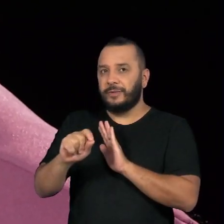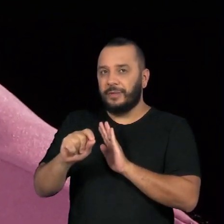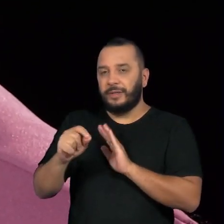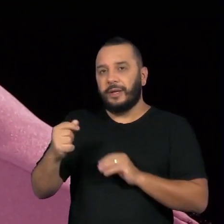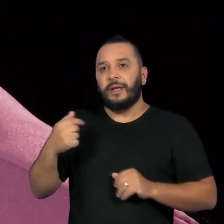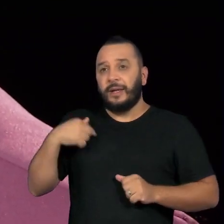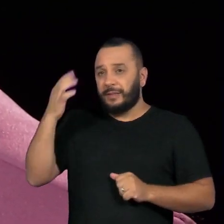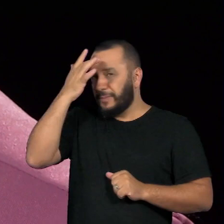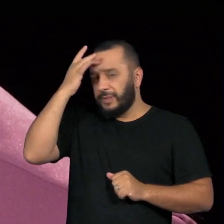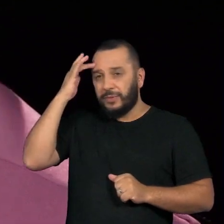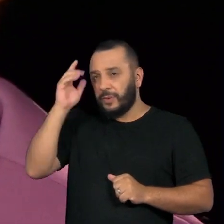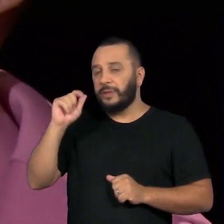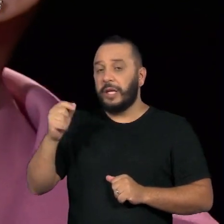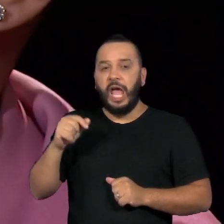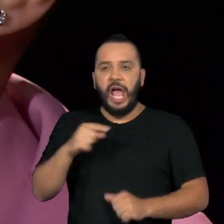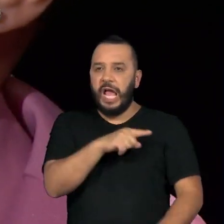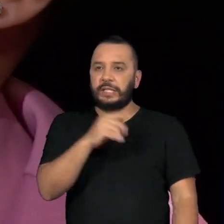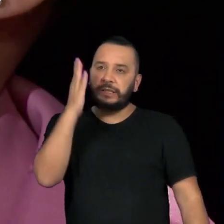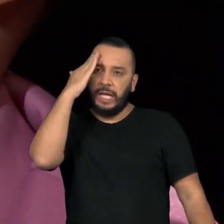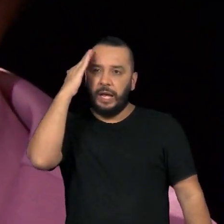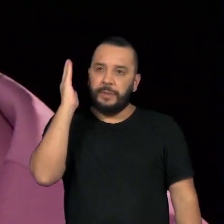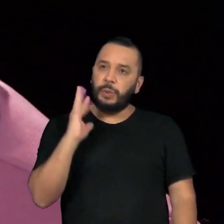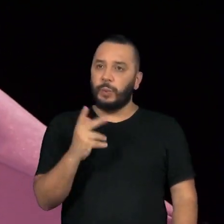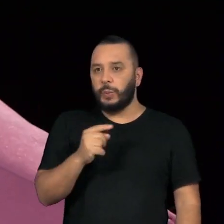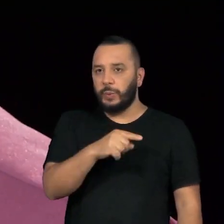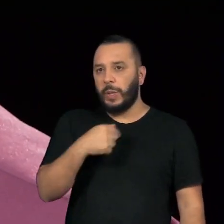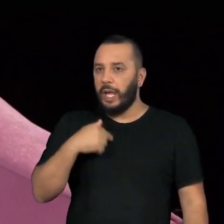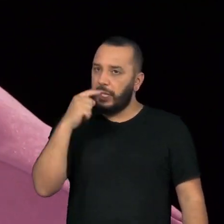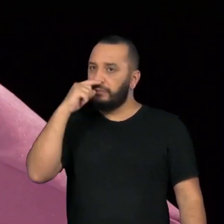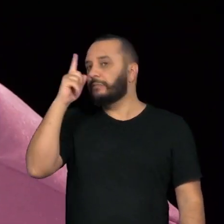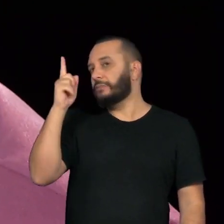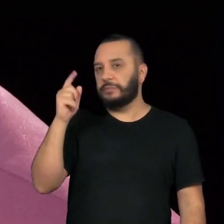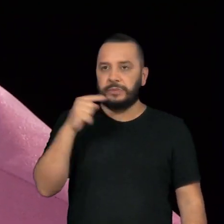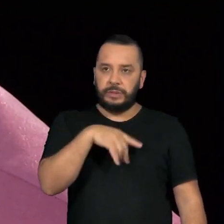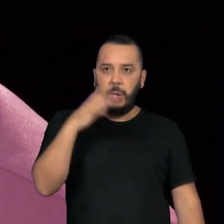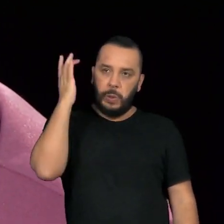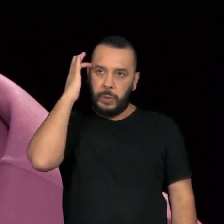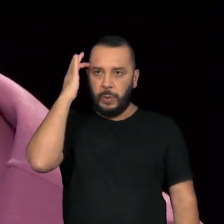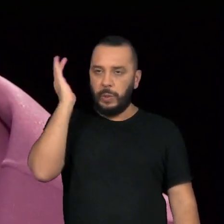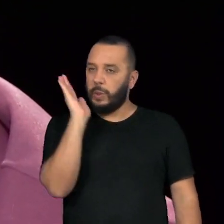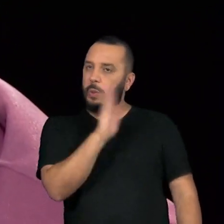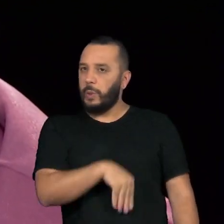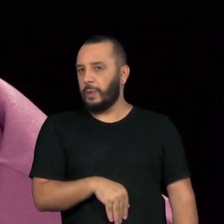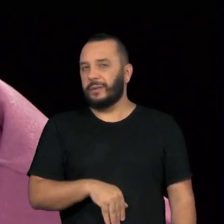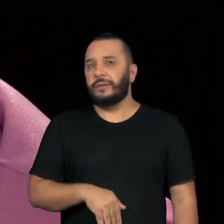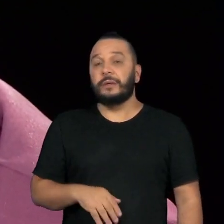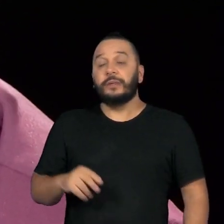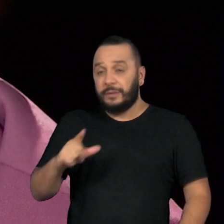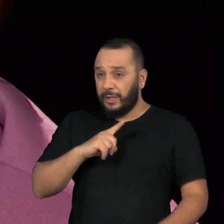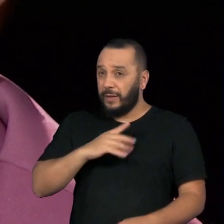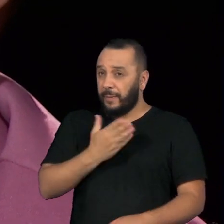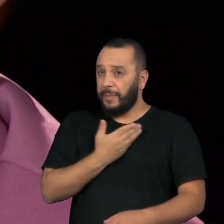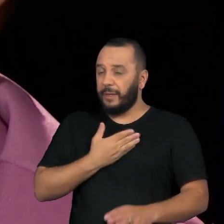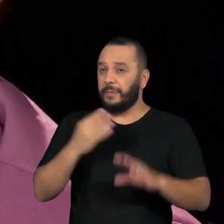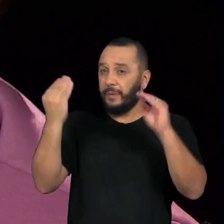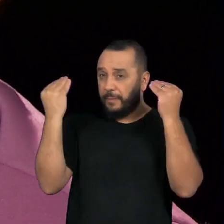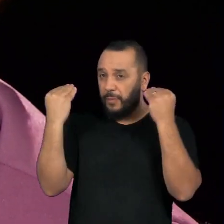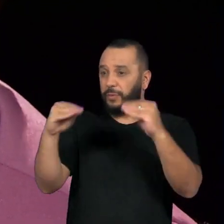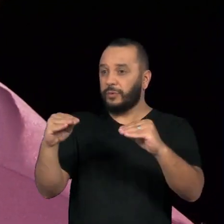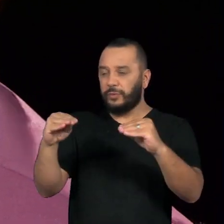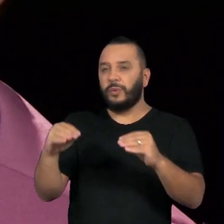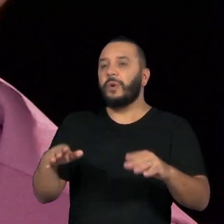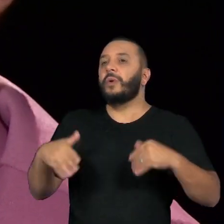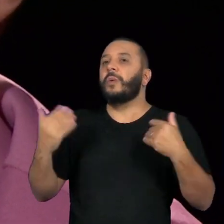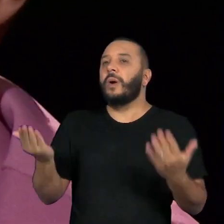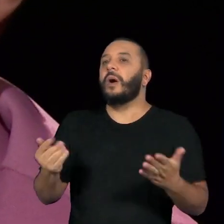sabichona, que é a fama do arrogante, do espertão. A gente passa muito por isso. Até uma amiga minha postou esses dias, qual é o